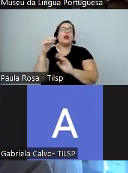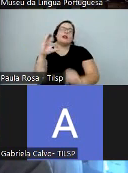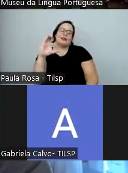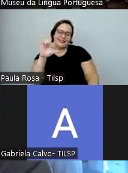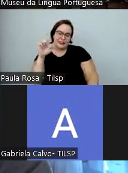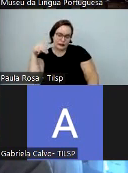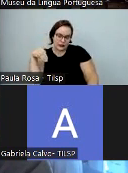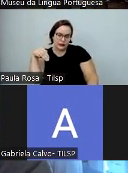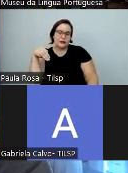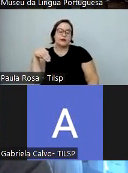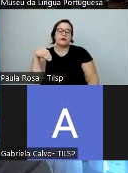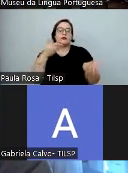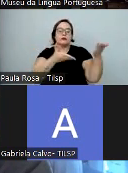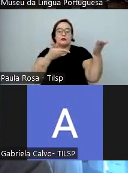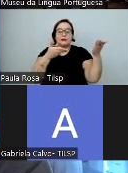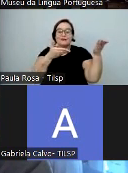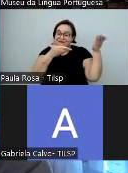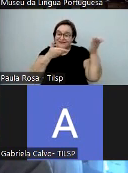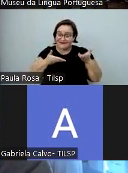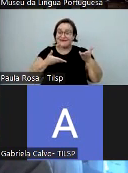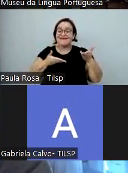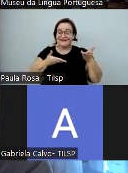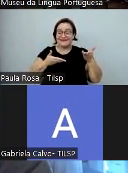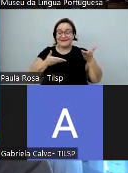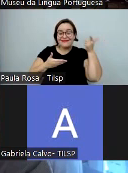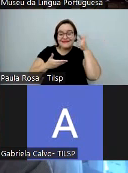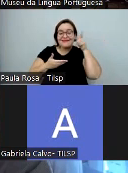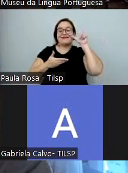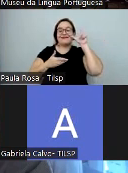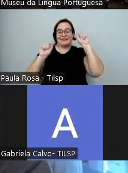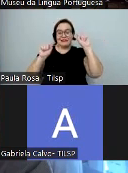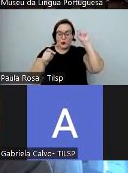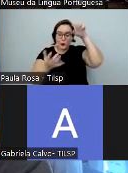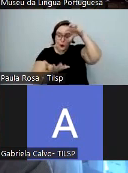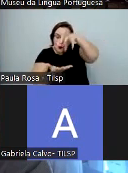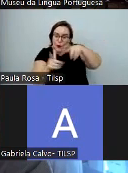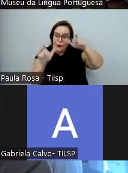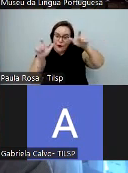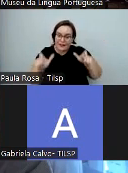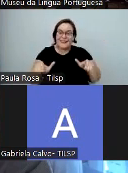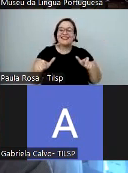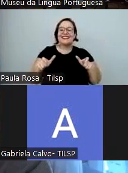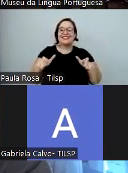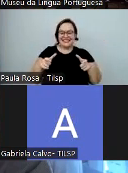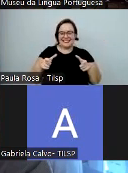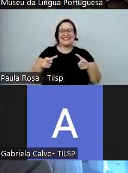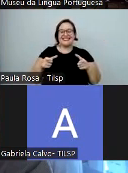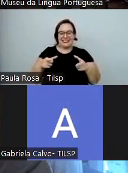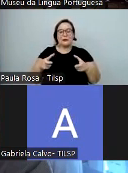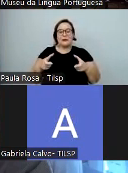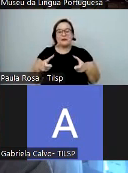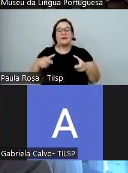recebeu um espaço um recinto para suas Exposições no Campus da Universidade de York